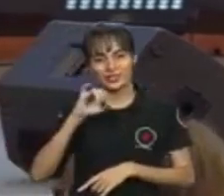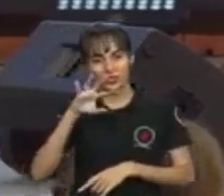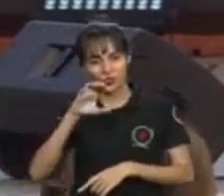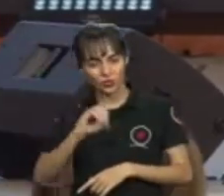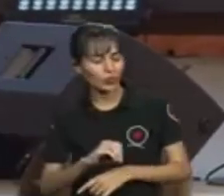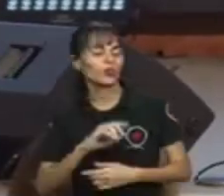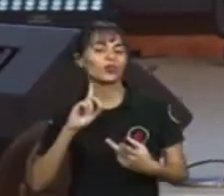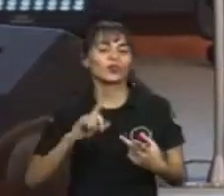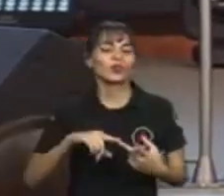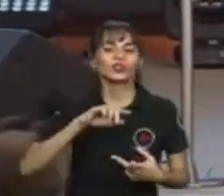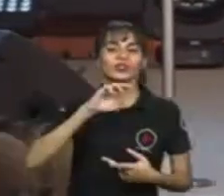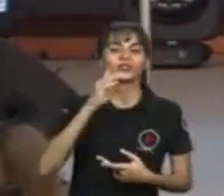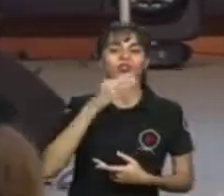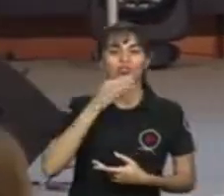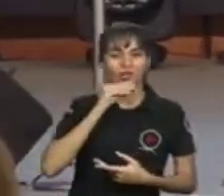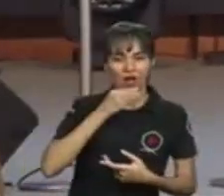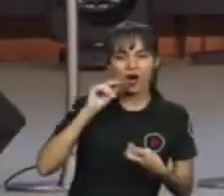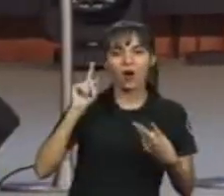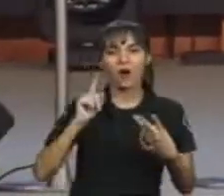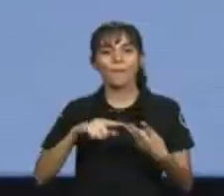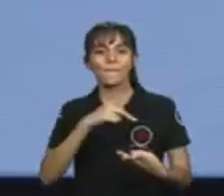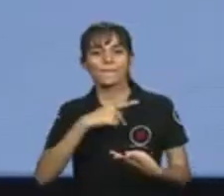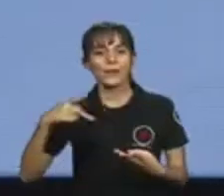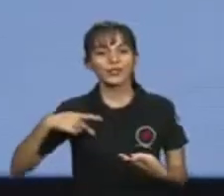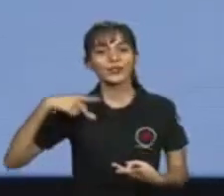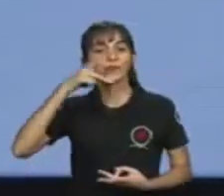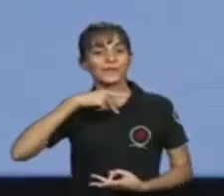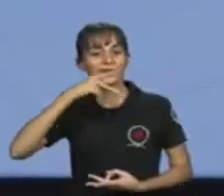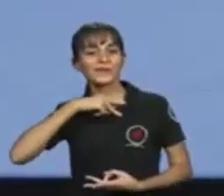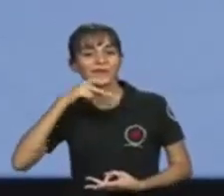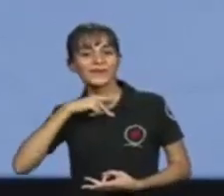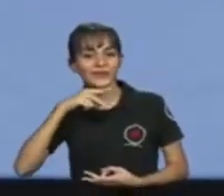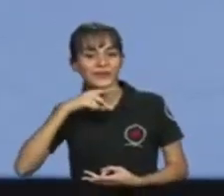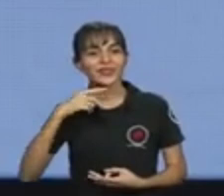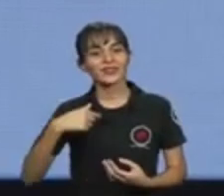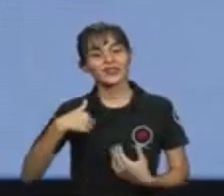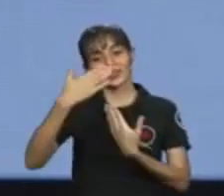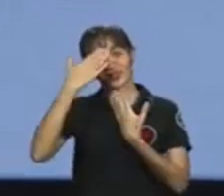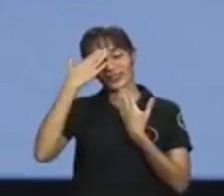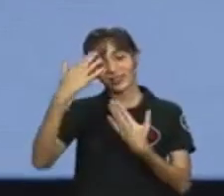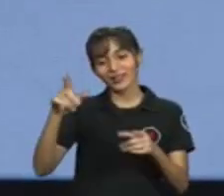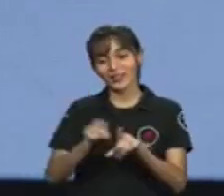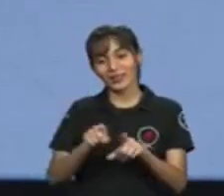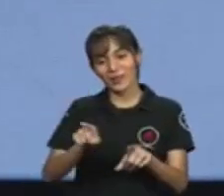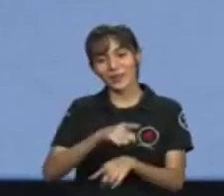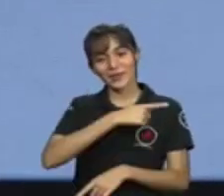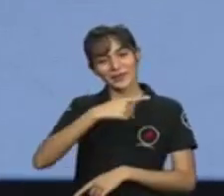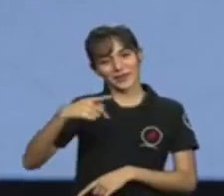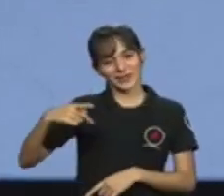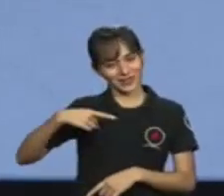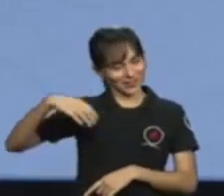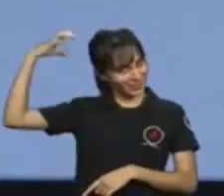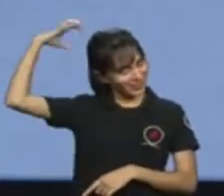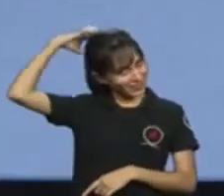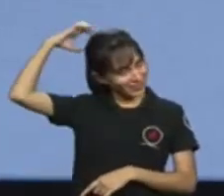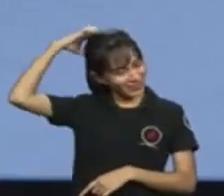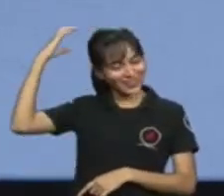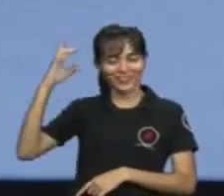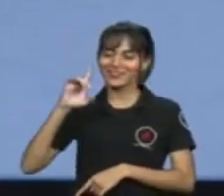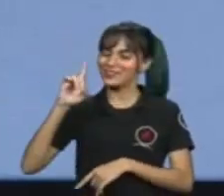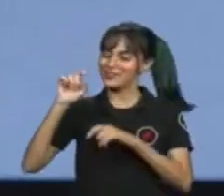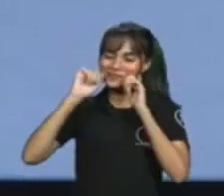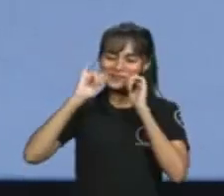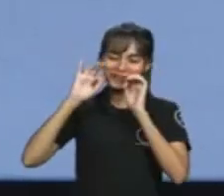Djalma, pastor Paulo Vieira. E eu sou muito grata pela sua vida, pastor Antonieta Rosa. A senhora é uma